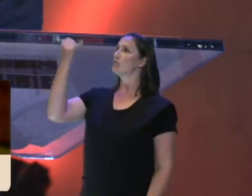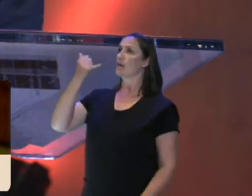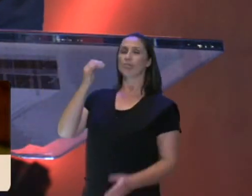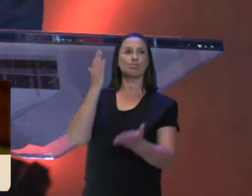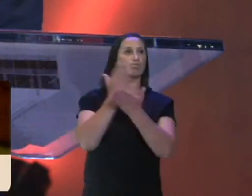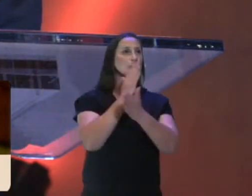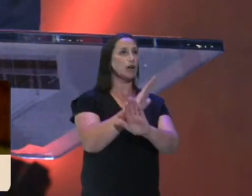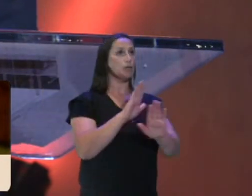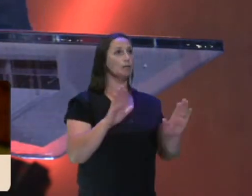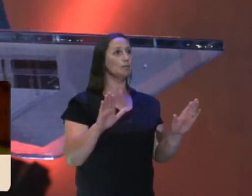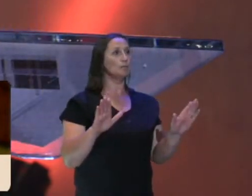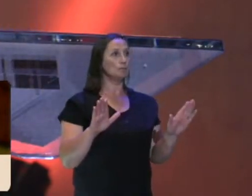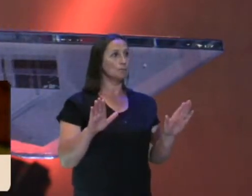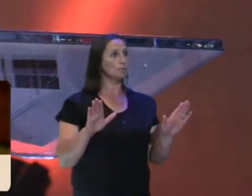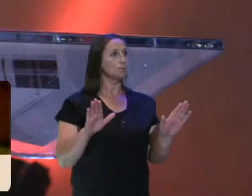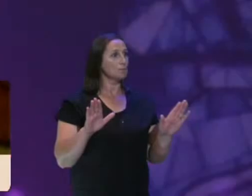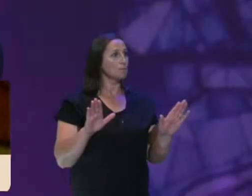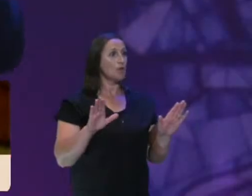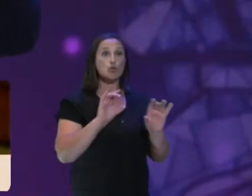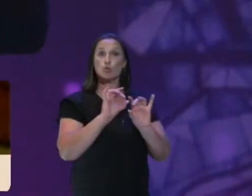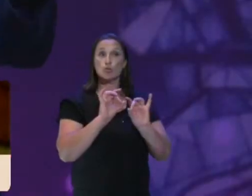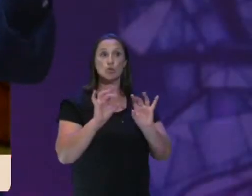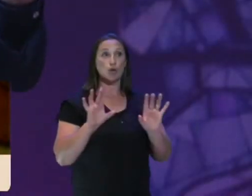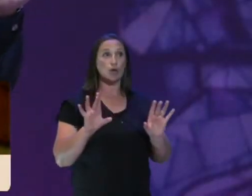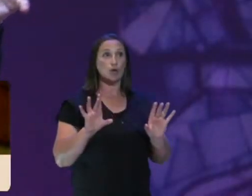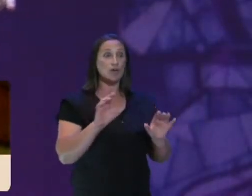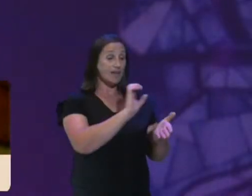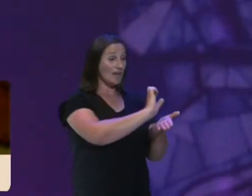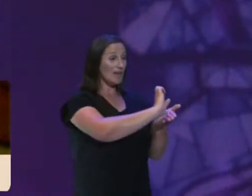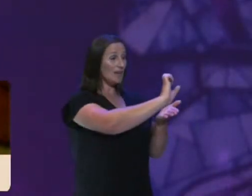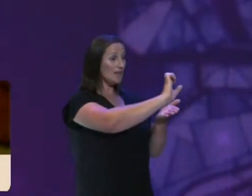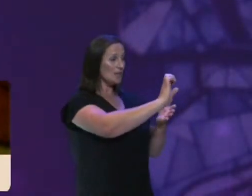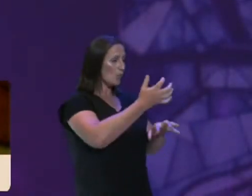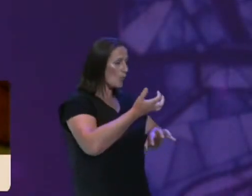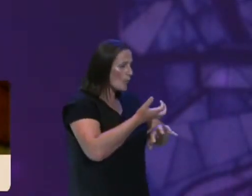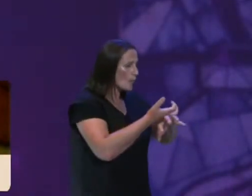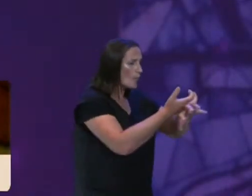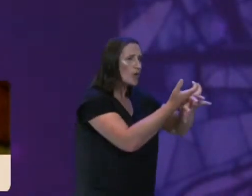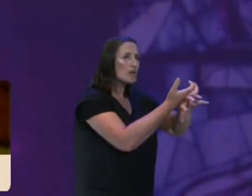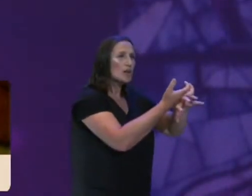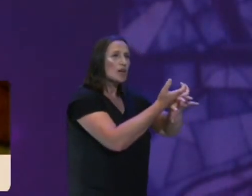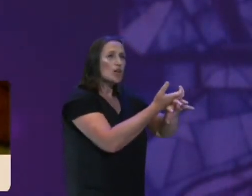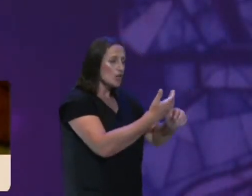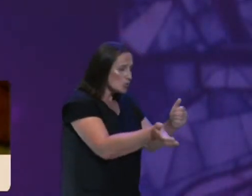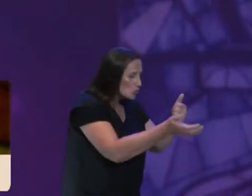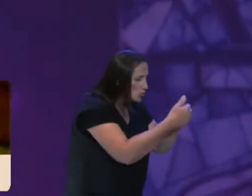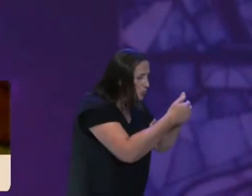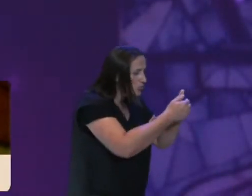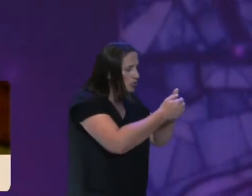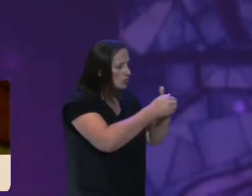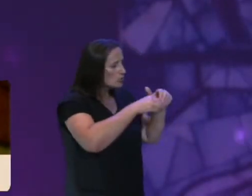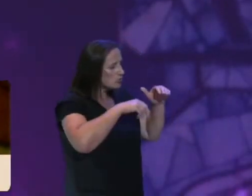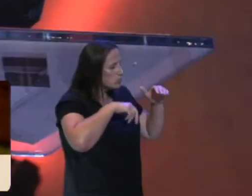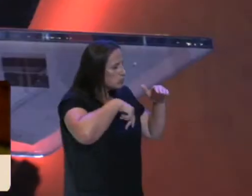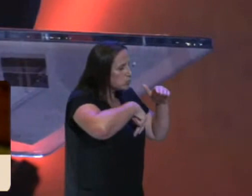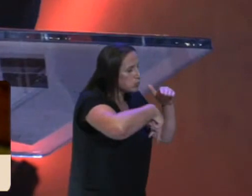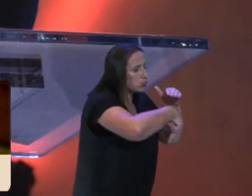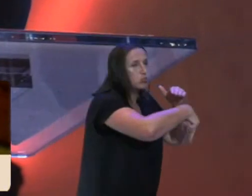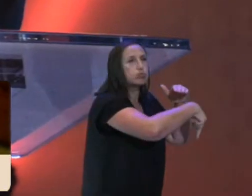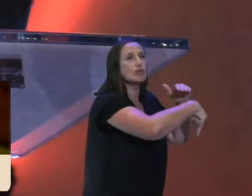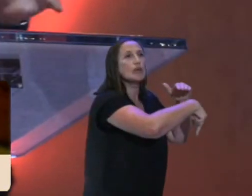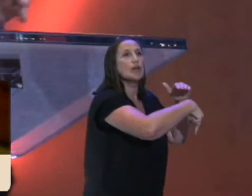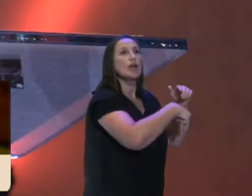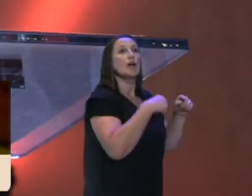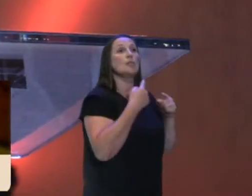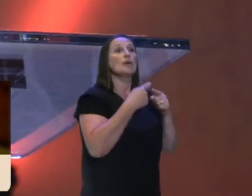acabou. Elias estava lá no deserto e estava lá na caverna, porque ele estava achando que a missão dele